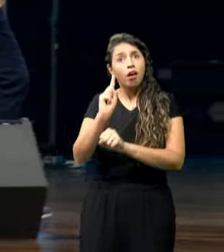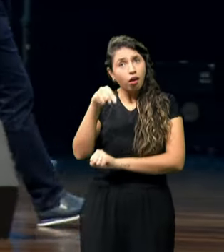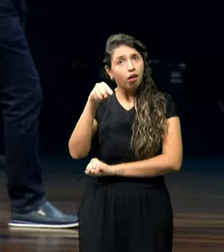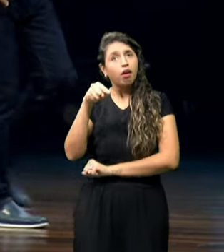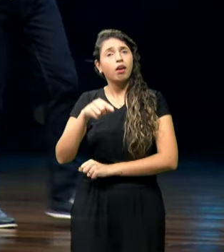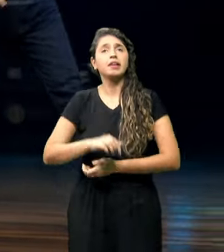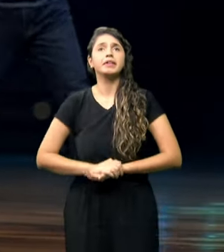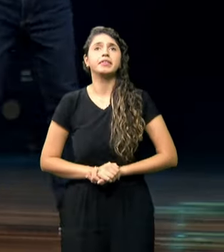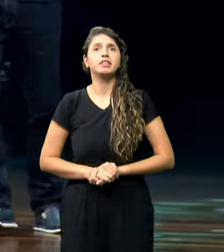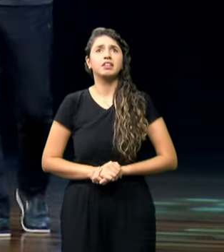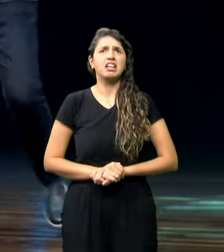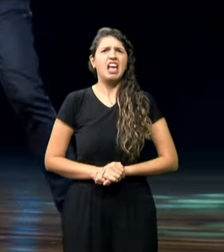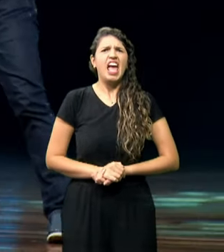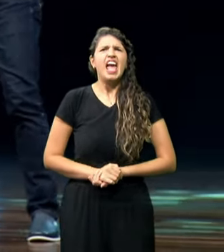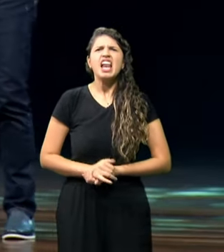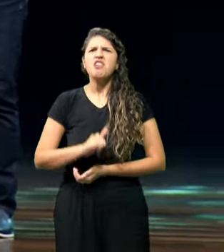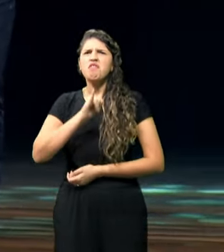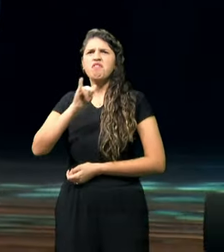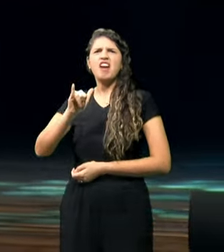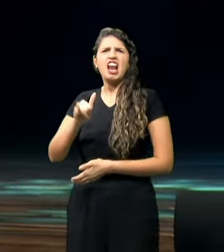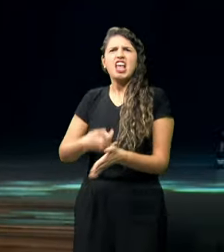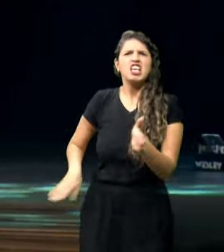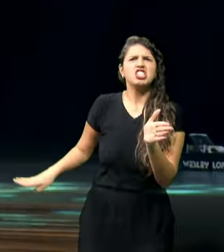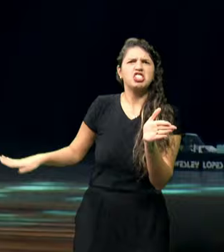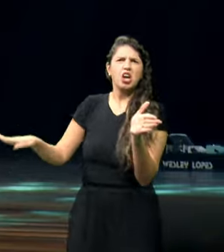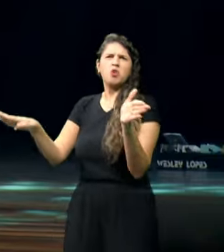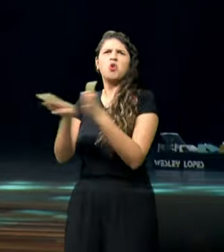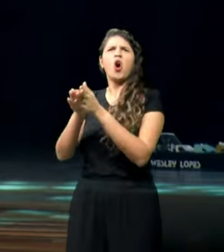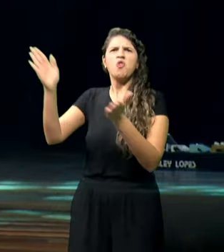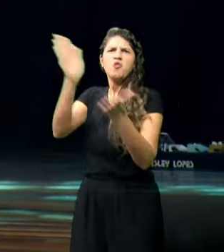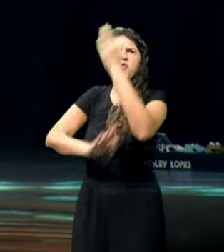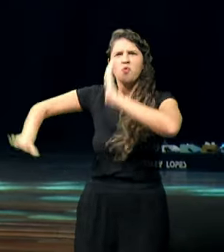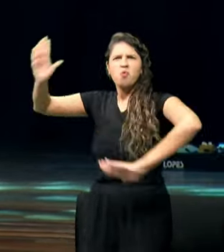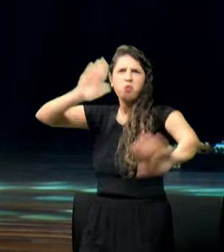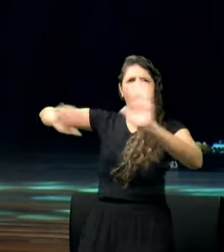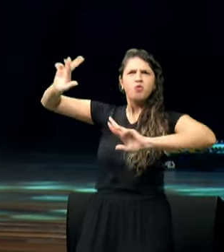veio Onesíforo e deu uma rajada de língua estranha.